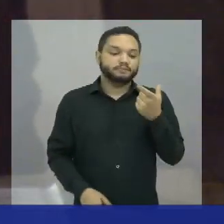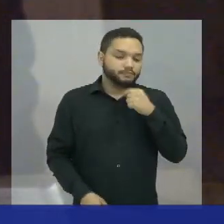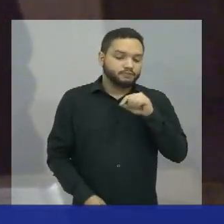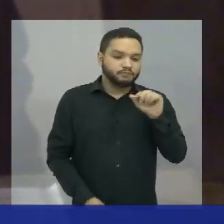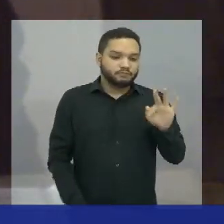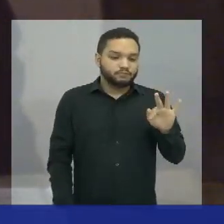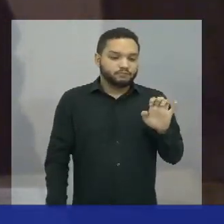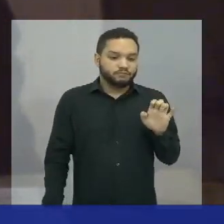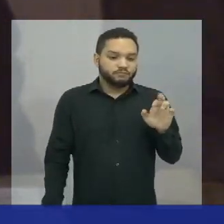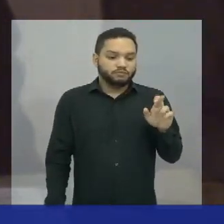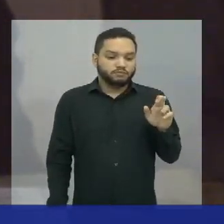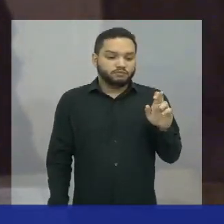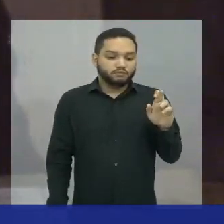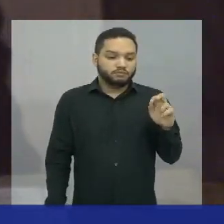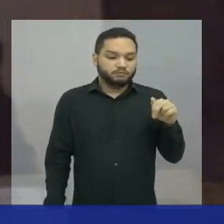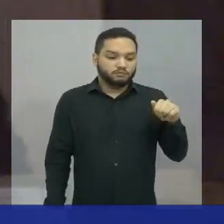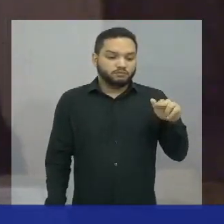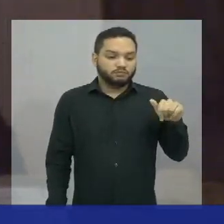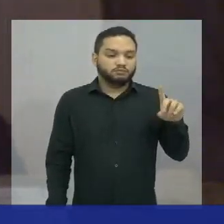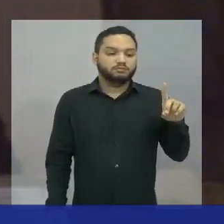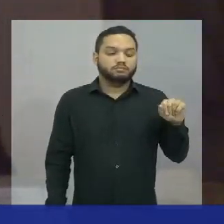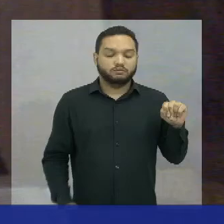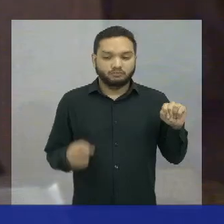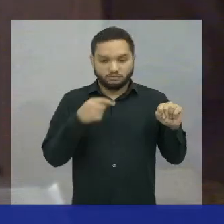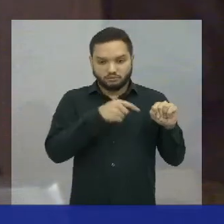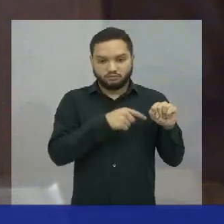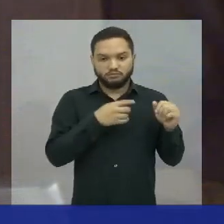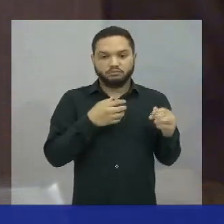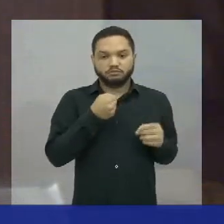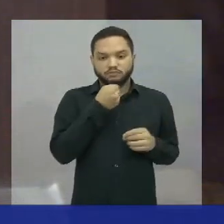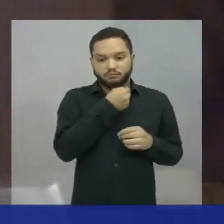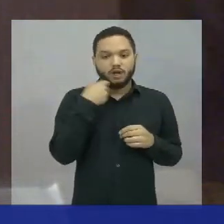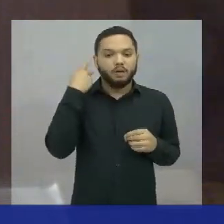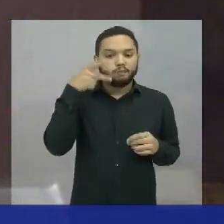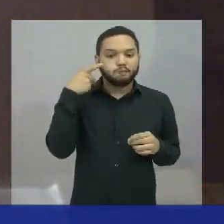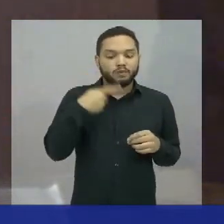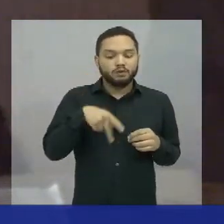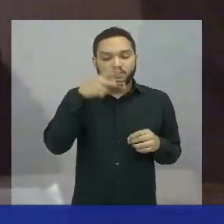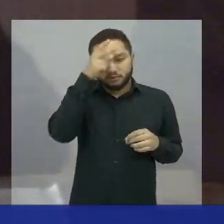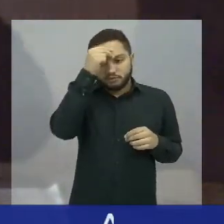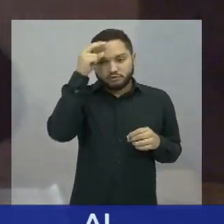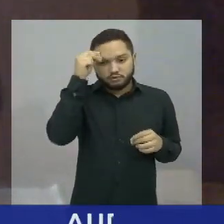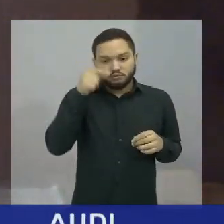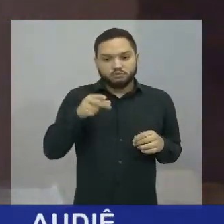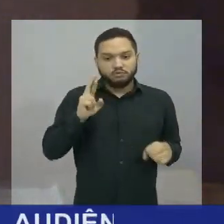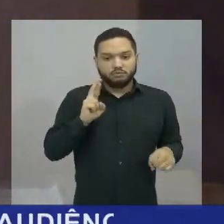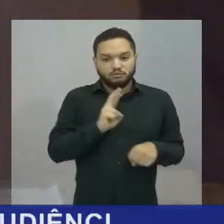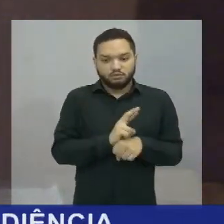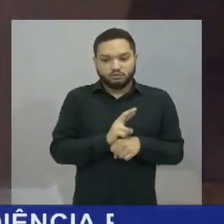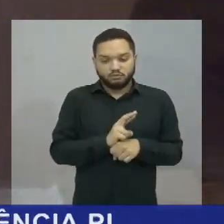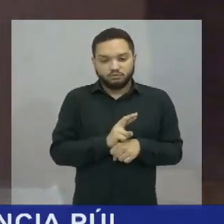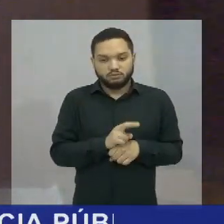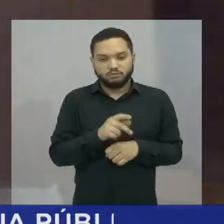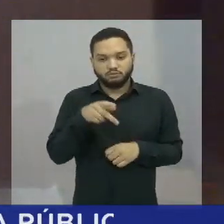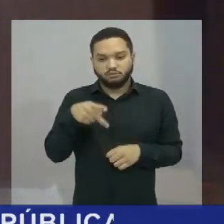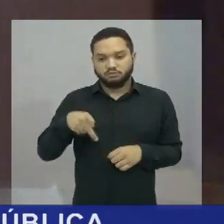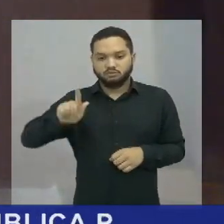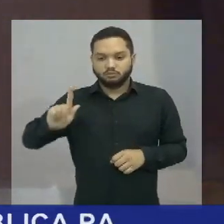pediu a palavra, então eu passo a palavra para a procuradora do município, doutora Fernanda, nesta audiência representando a